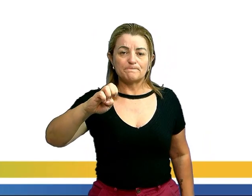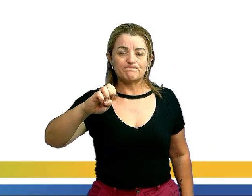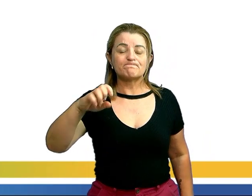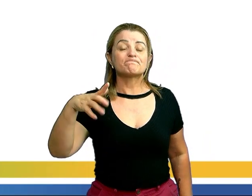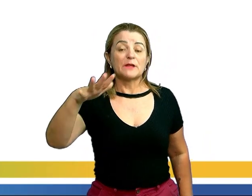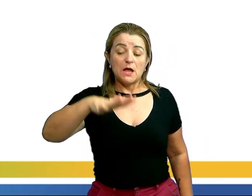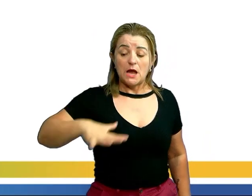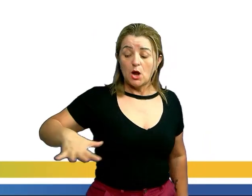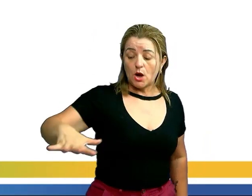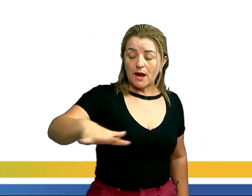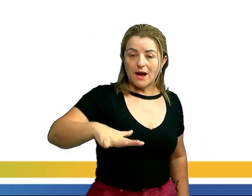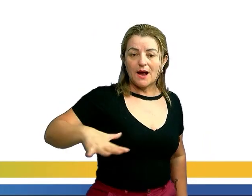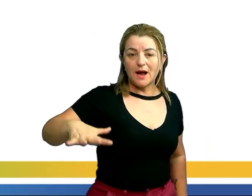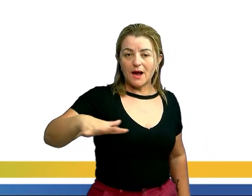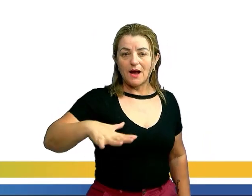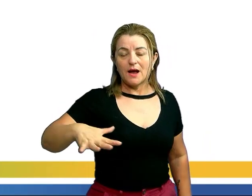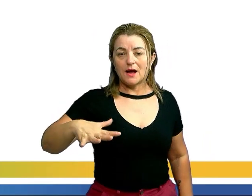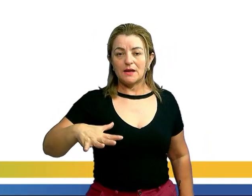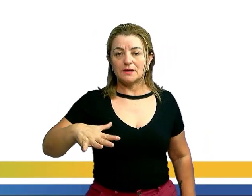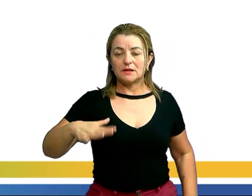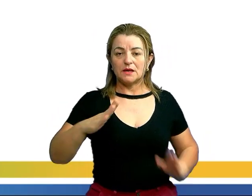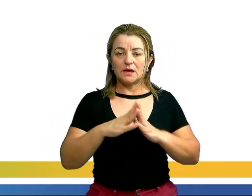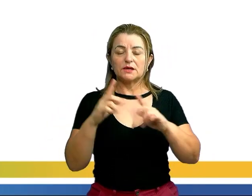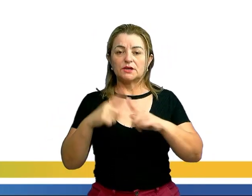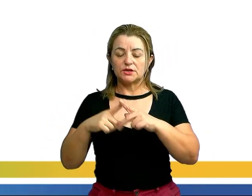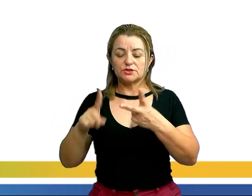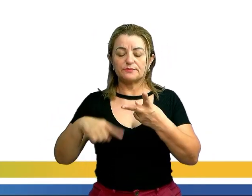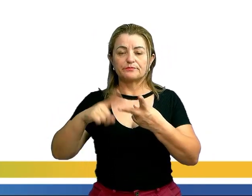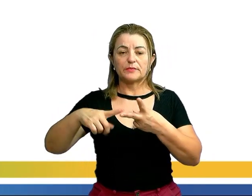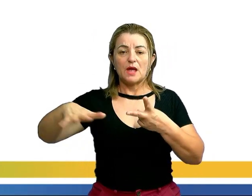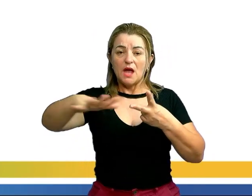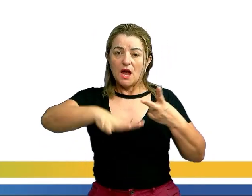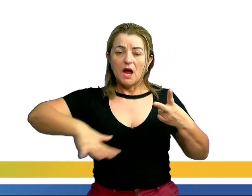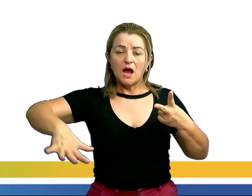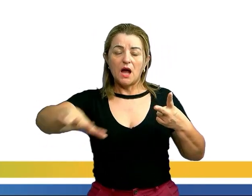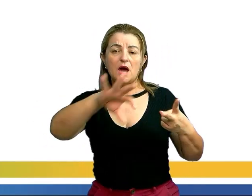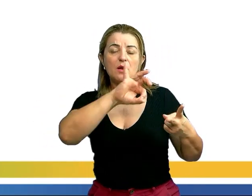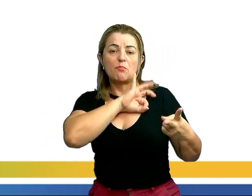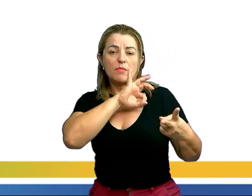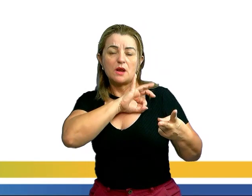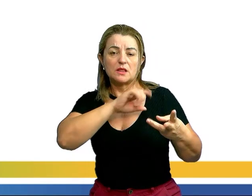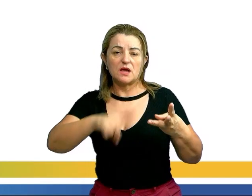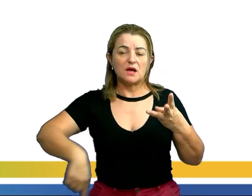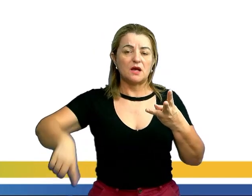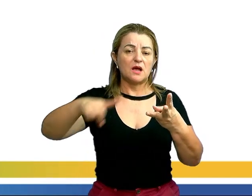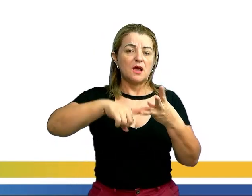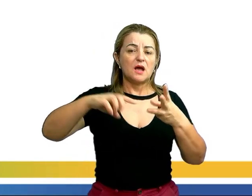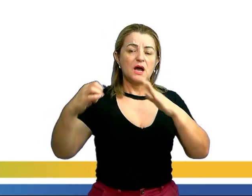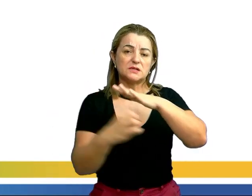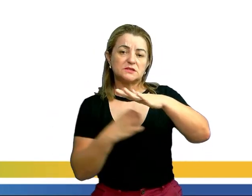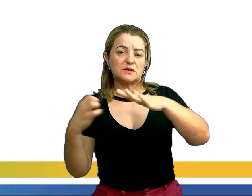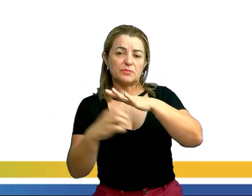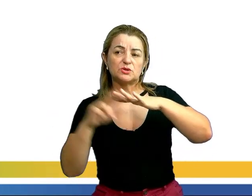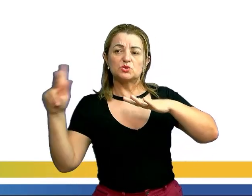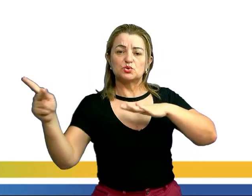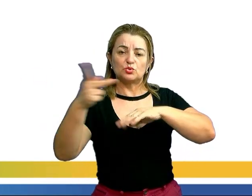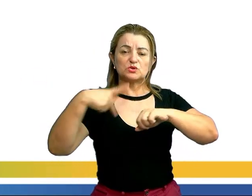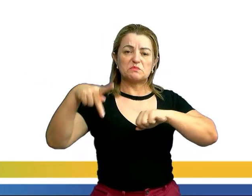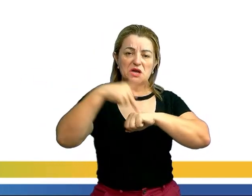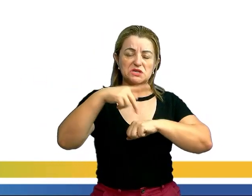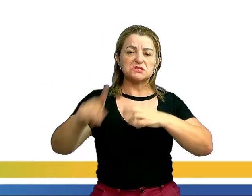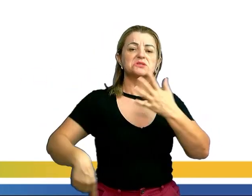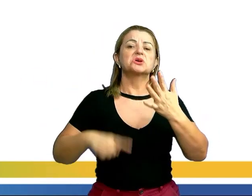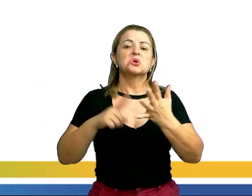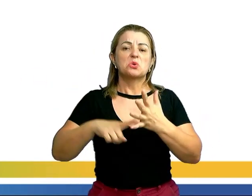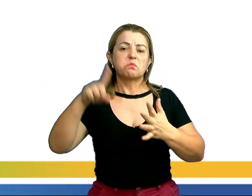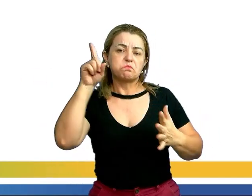Os militares lideram essa marcha. A burguesia, as empresas multinacionais, os Estados Unidos entram nessa